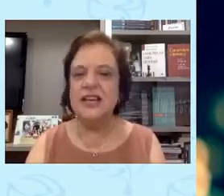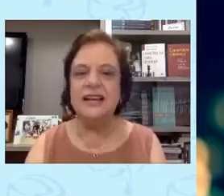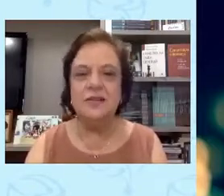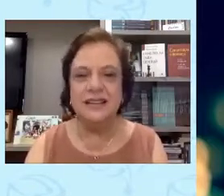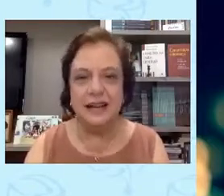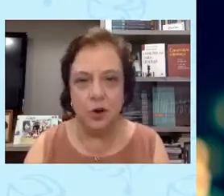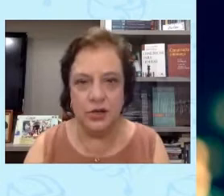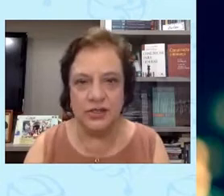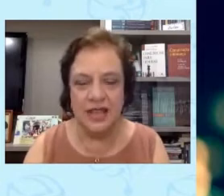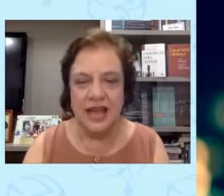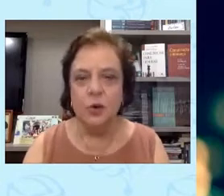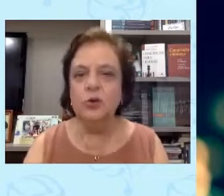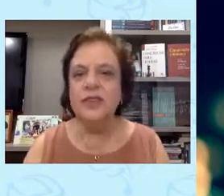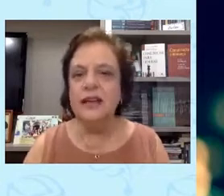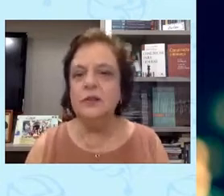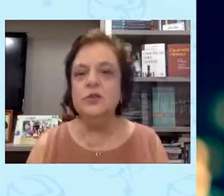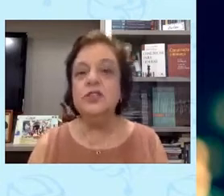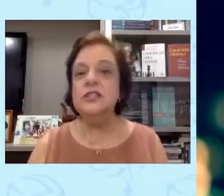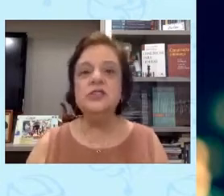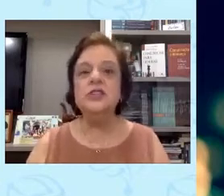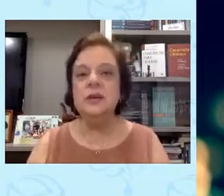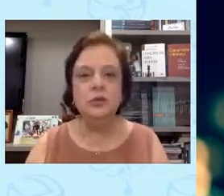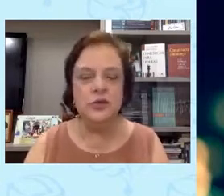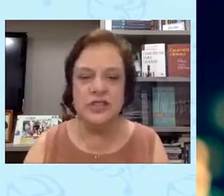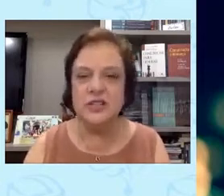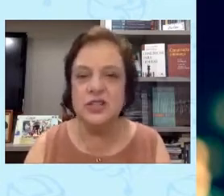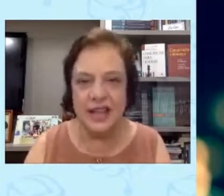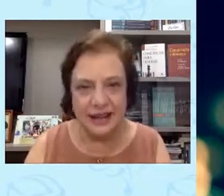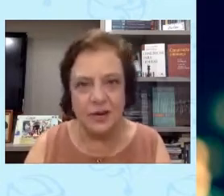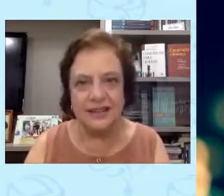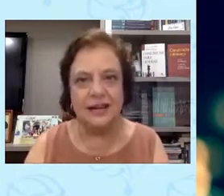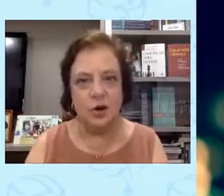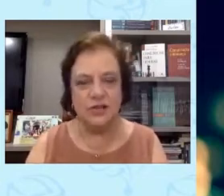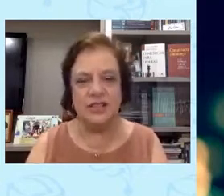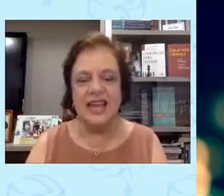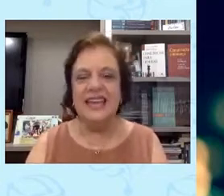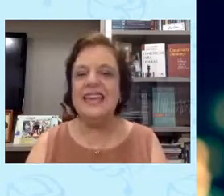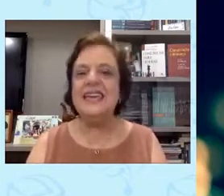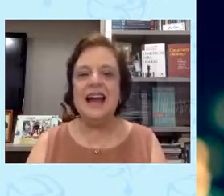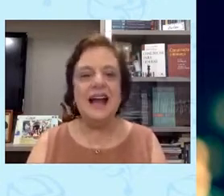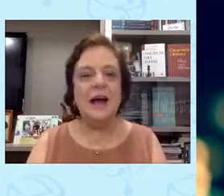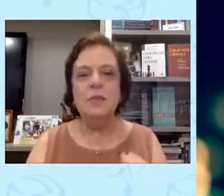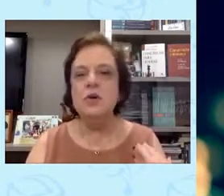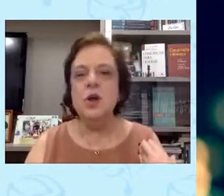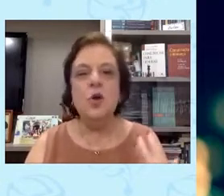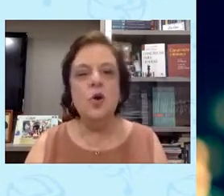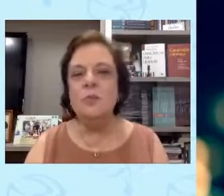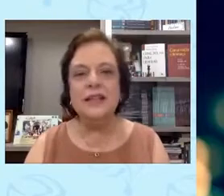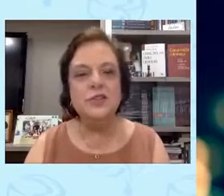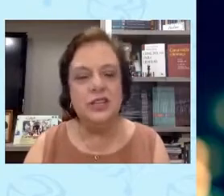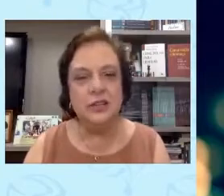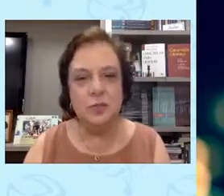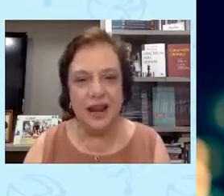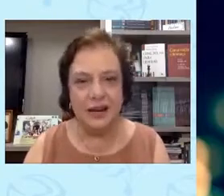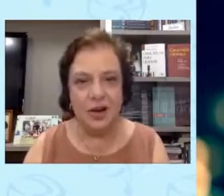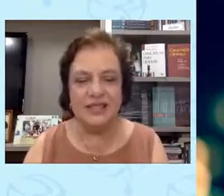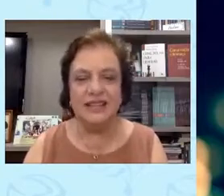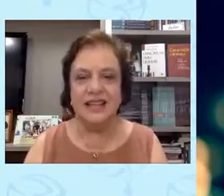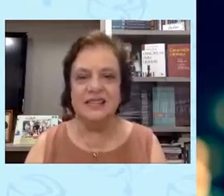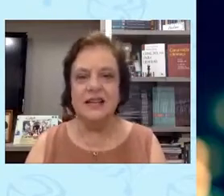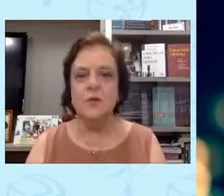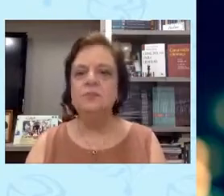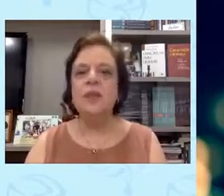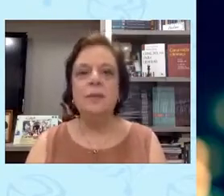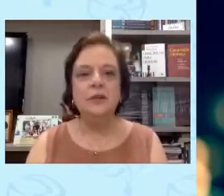que chegam até nós, o tanto de estímulos que chegam até nós, e que acabam competindo pela